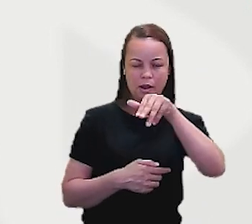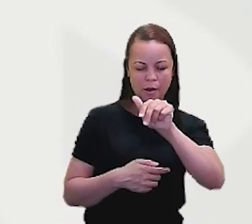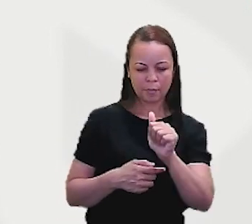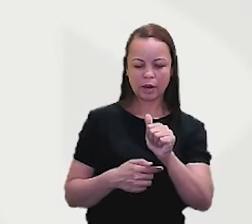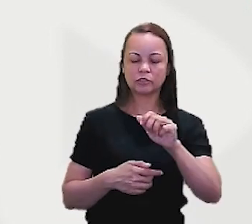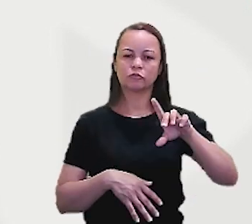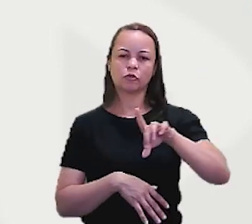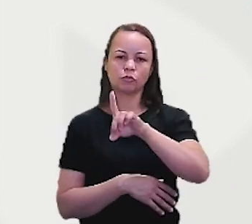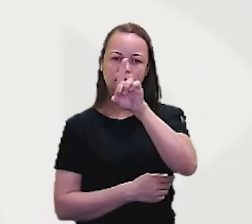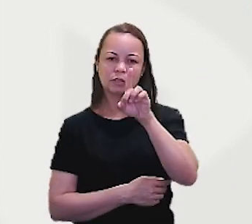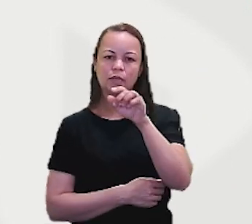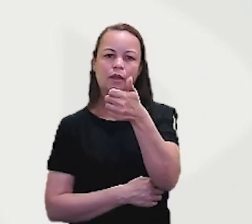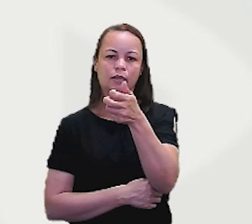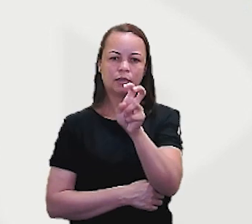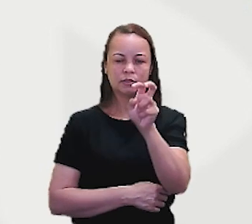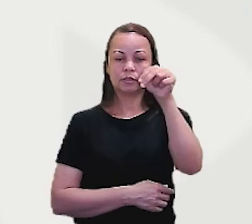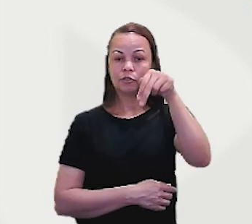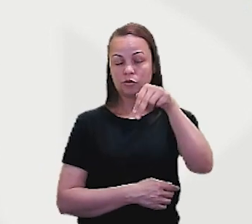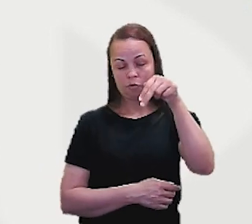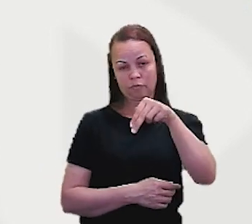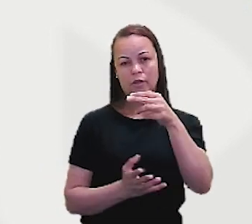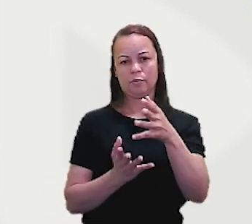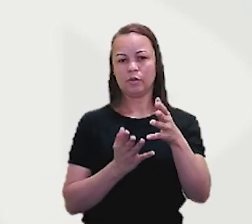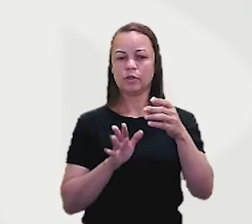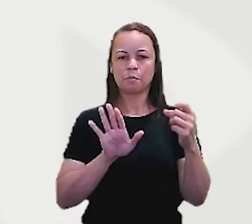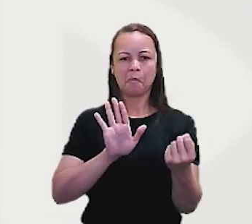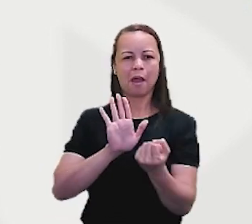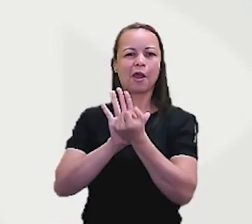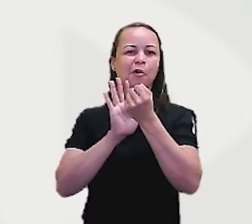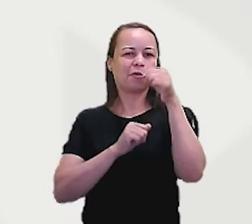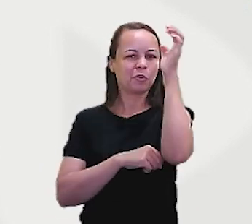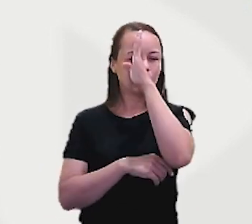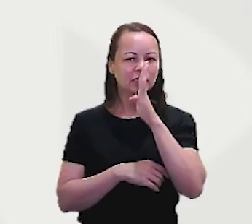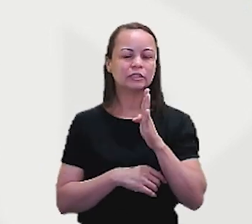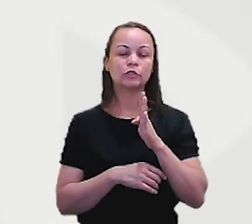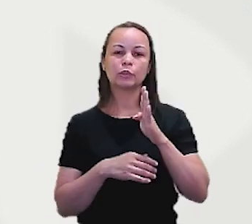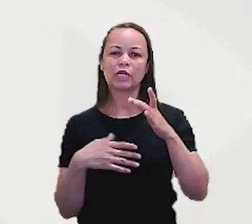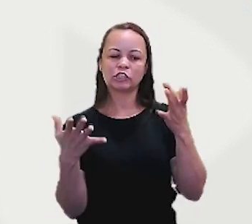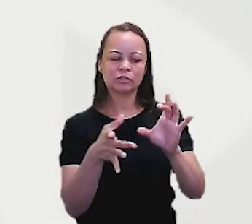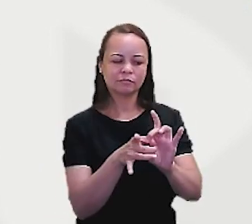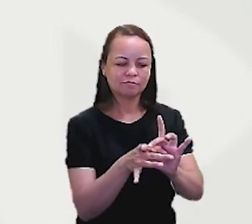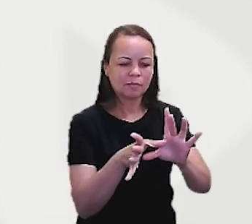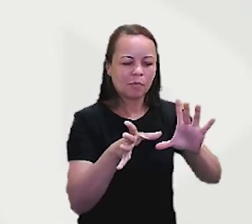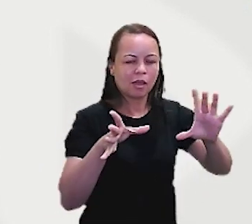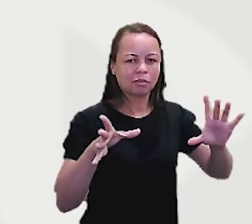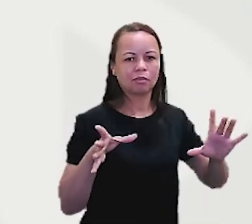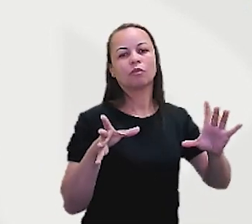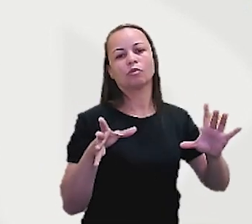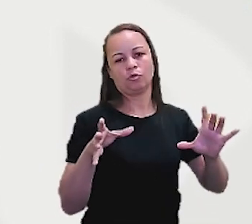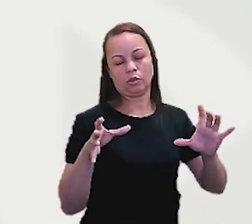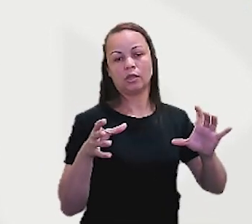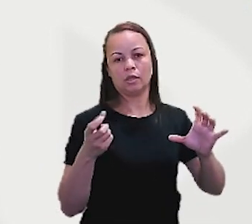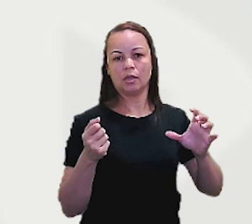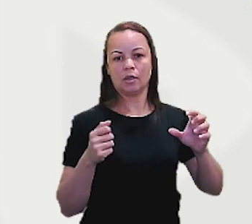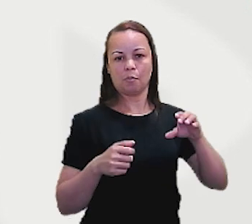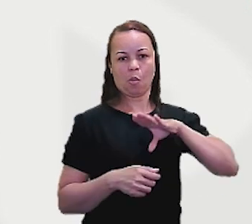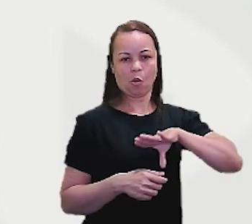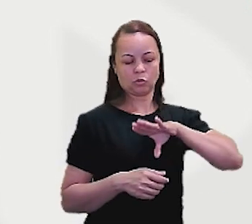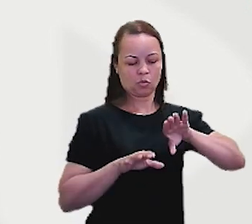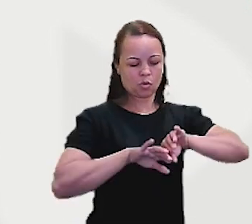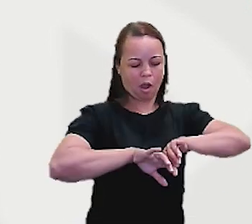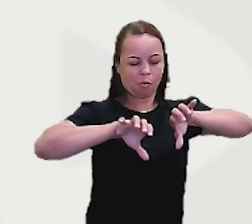um acontecimento que marcou o Brasil, né? Que a gente se desprendeu de Portugal e a nossa nação, né? E a gente